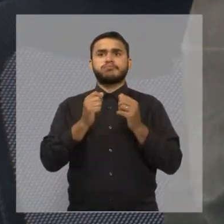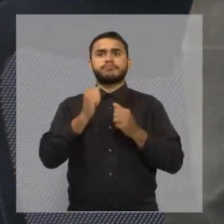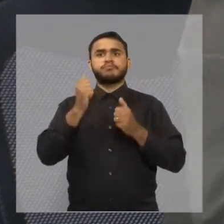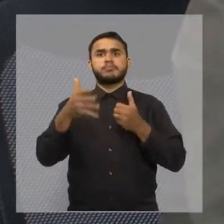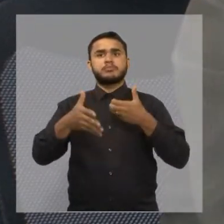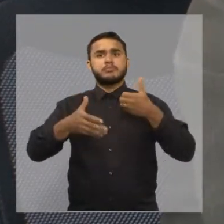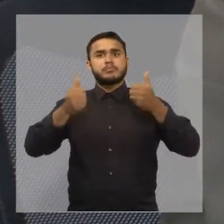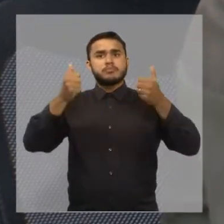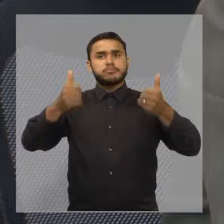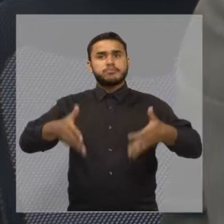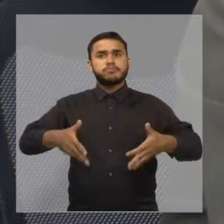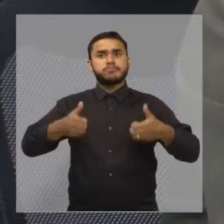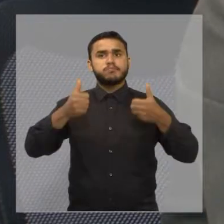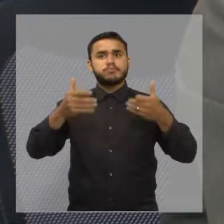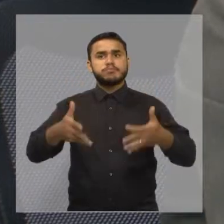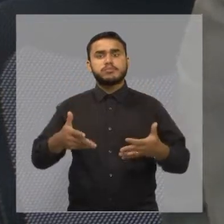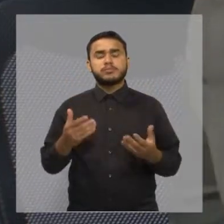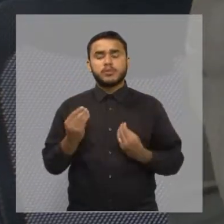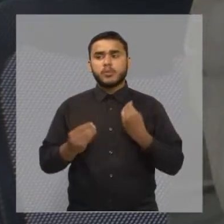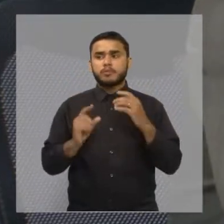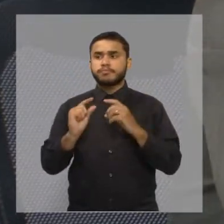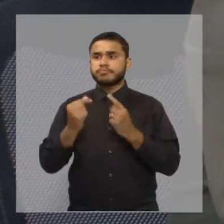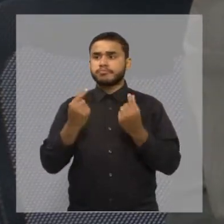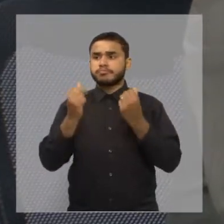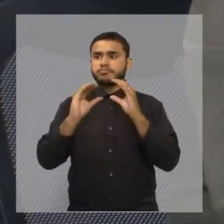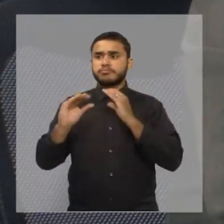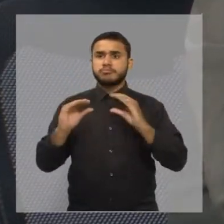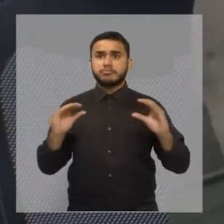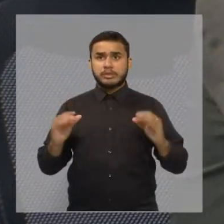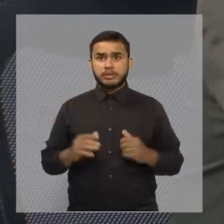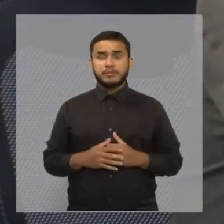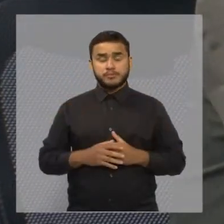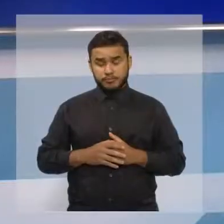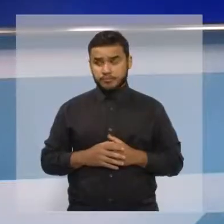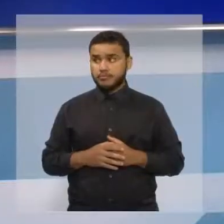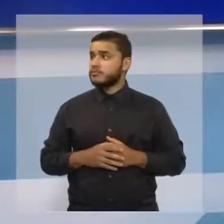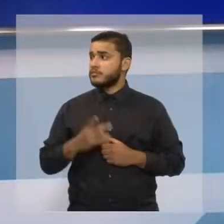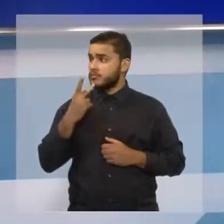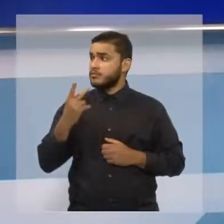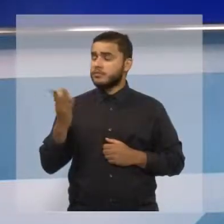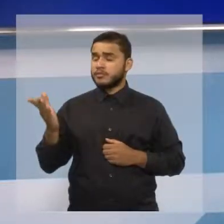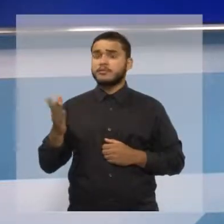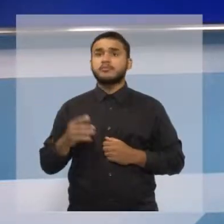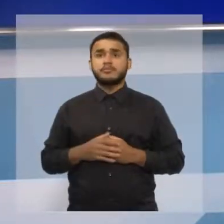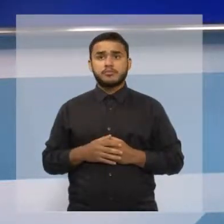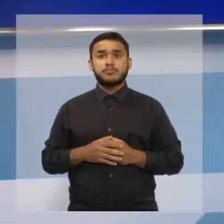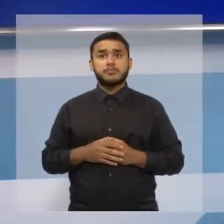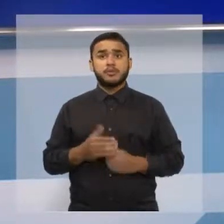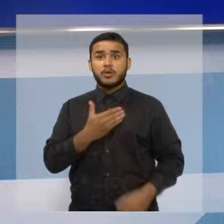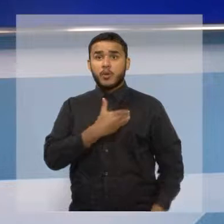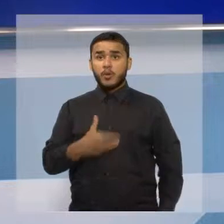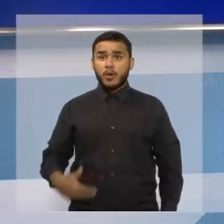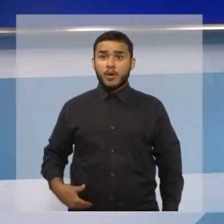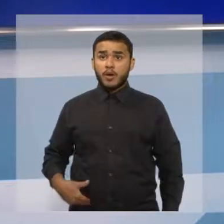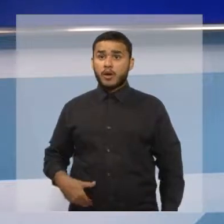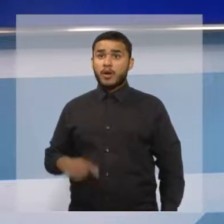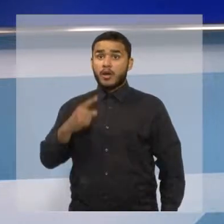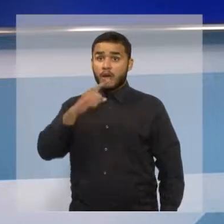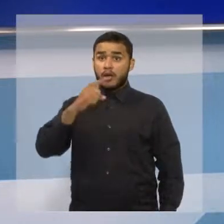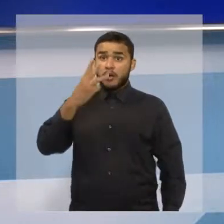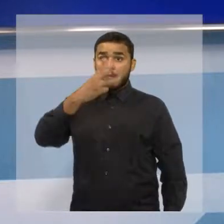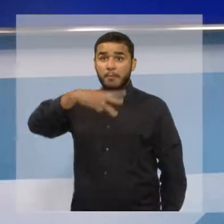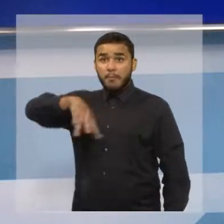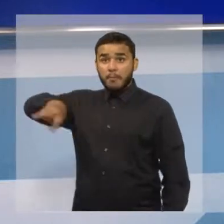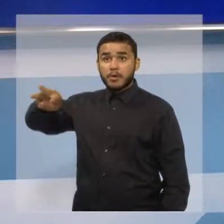Né? As falas do presidente, inclusive, direcionando diretamente para o governador do estado do